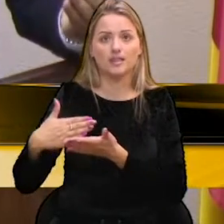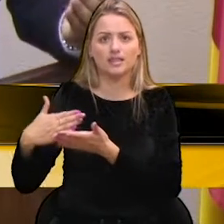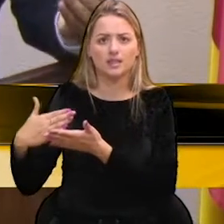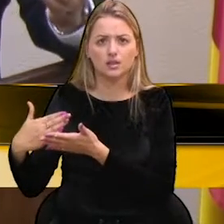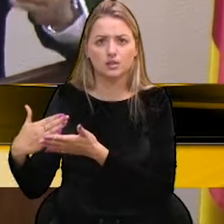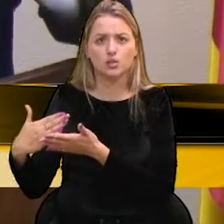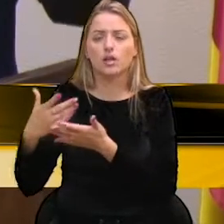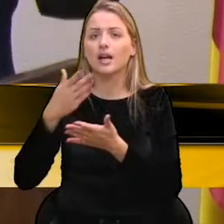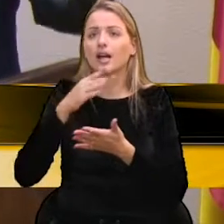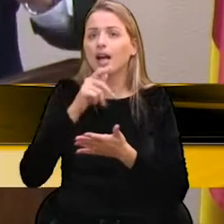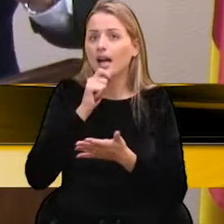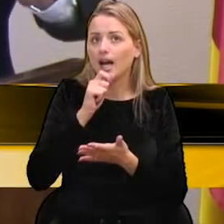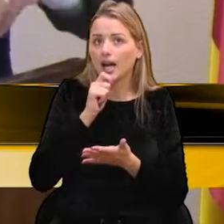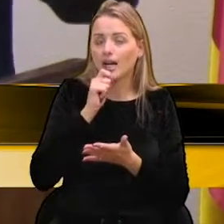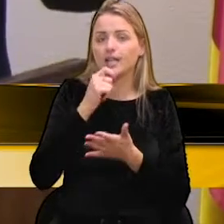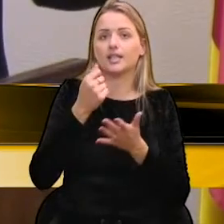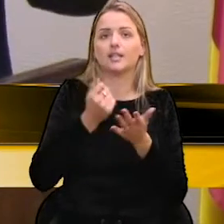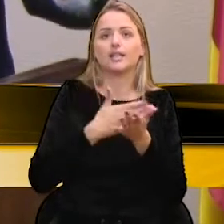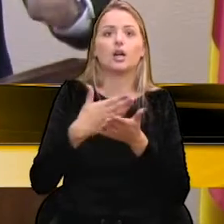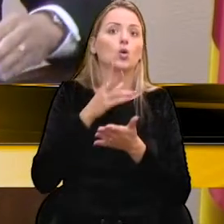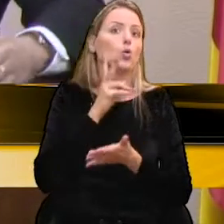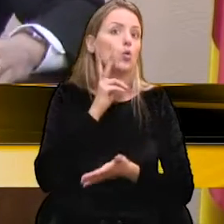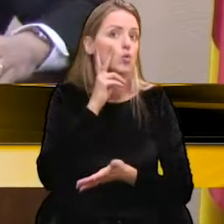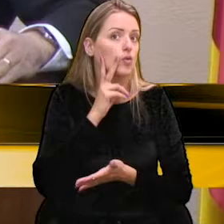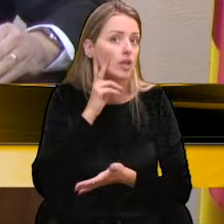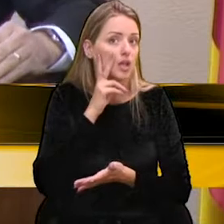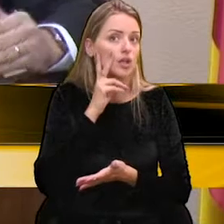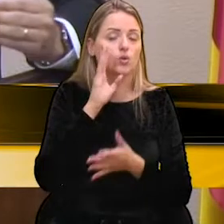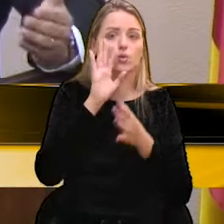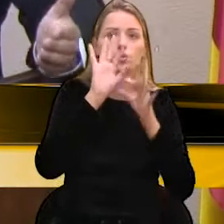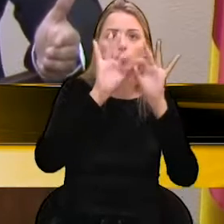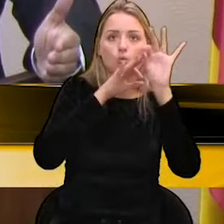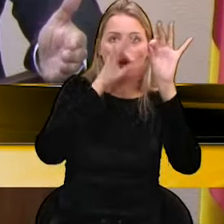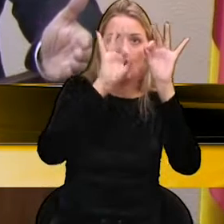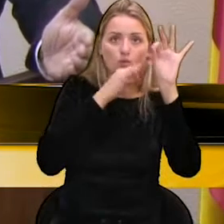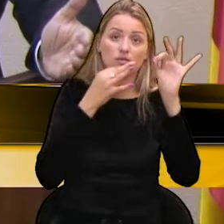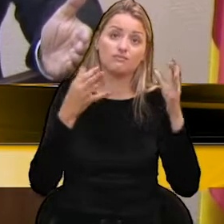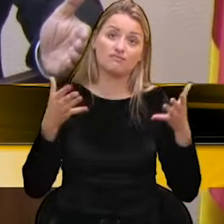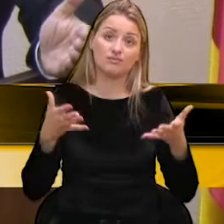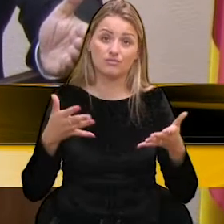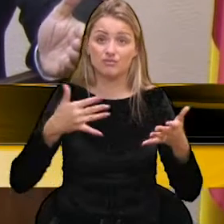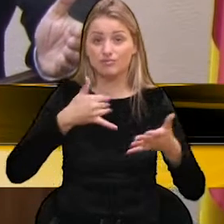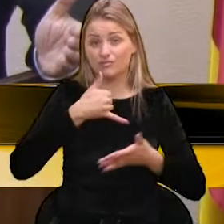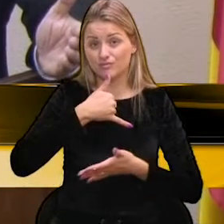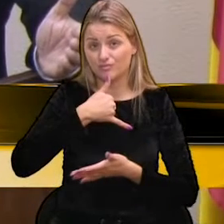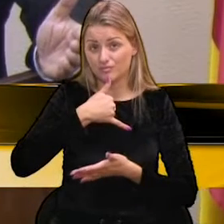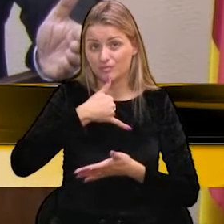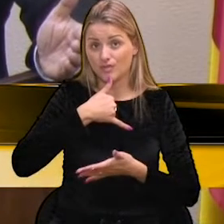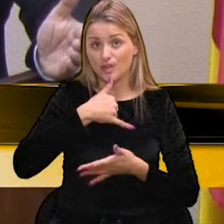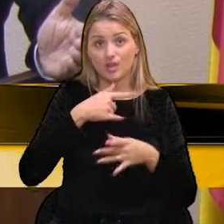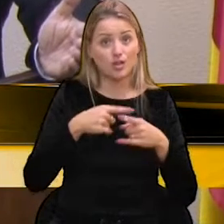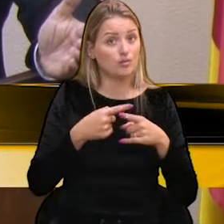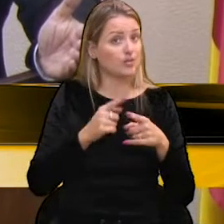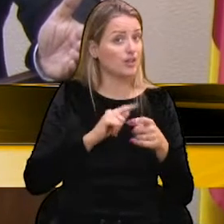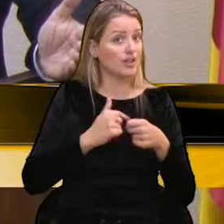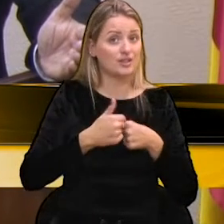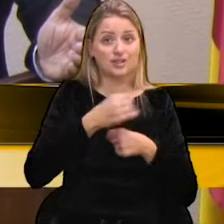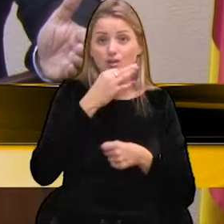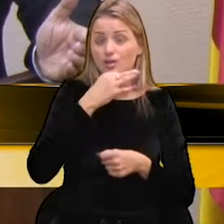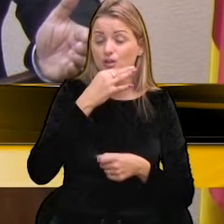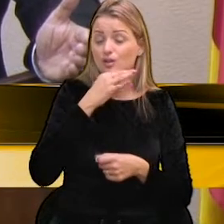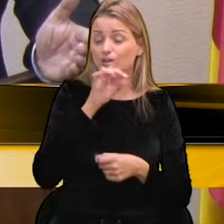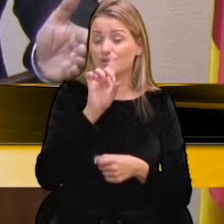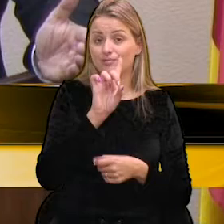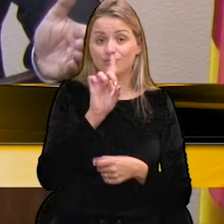imigração italiana, com o ciclo da uva, do vinho. E hoje a gente lamenta, porque temos notícias que o município não vai